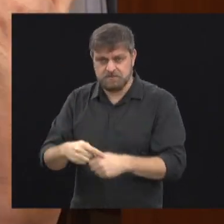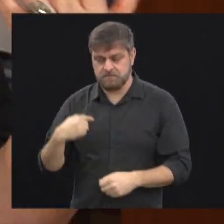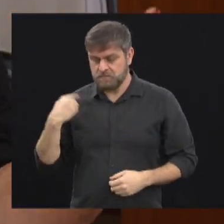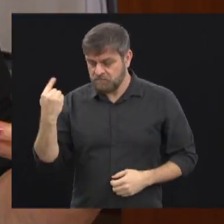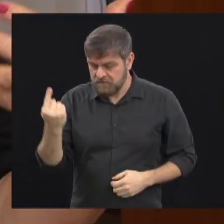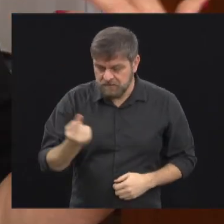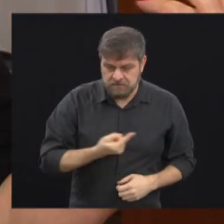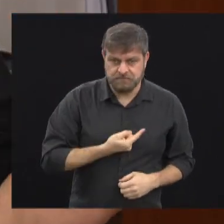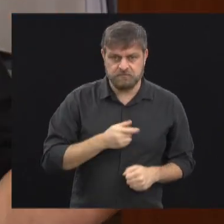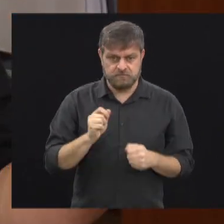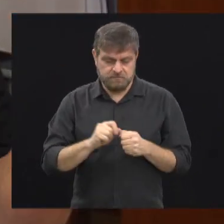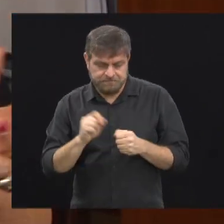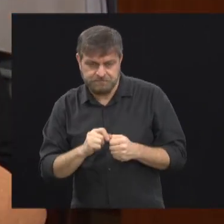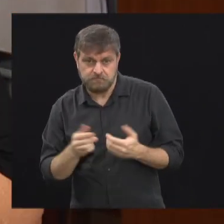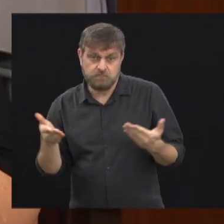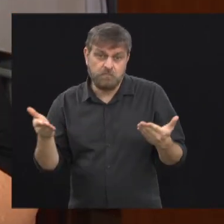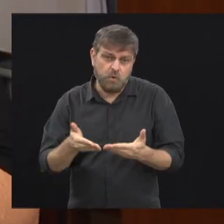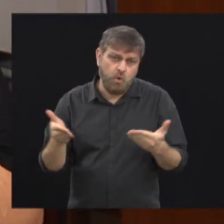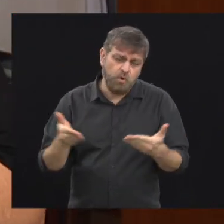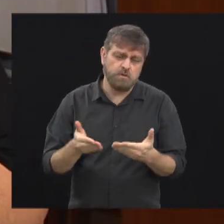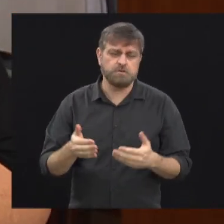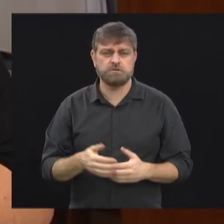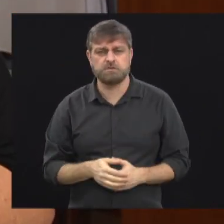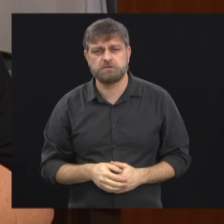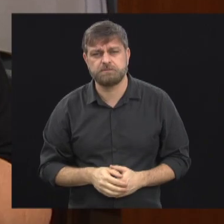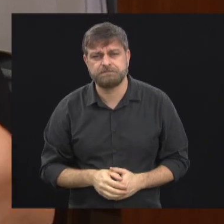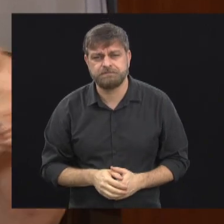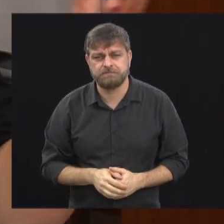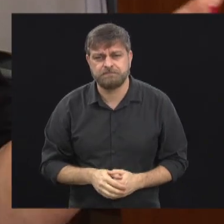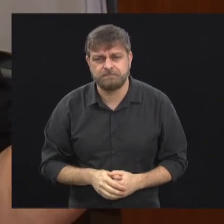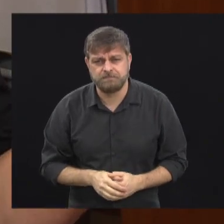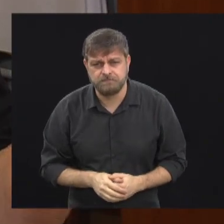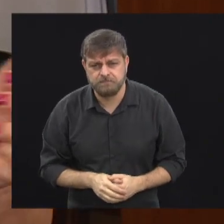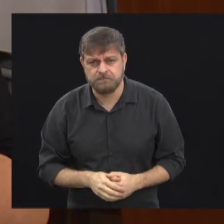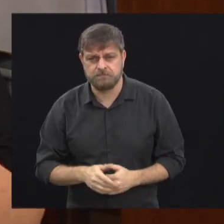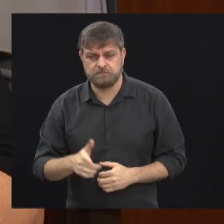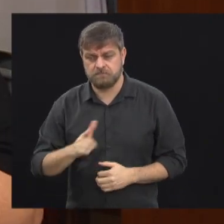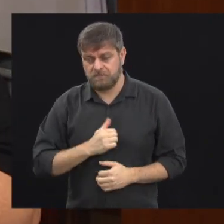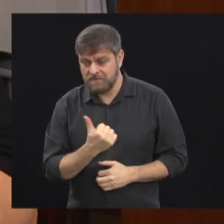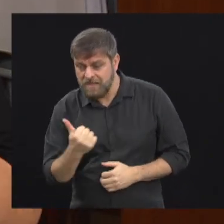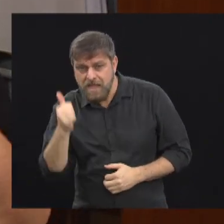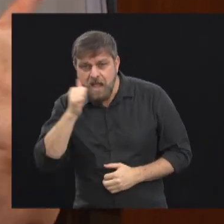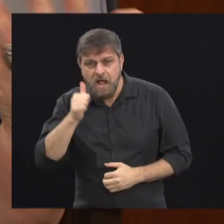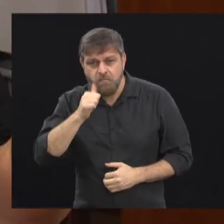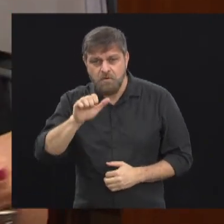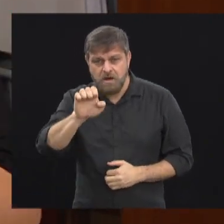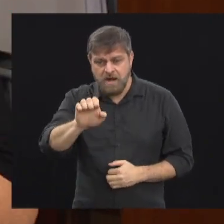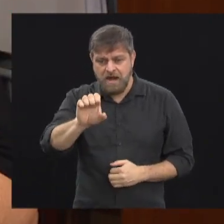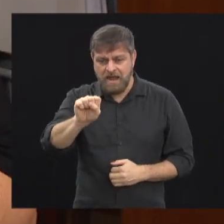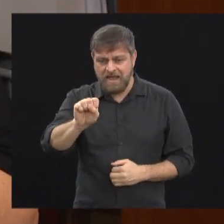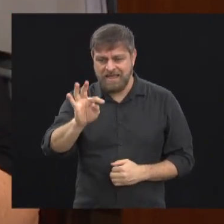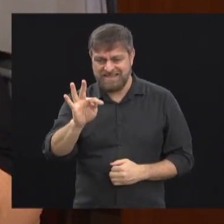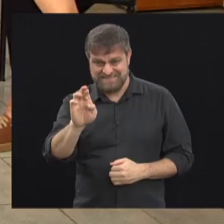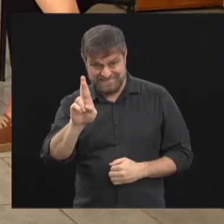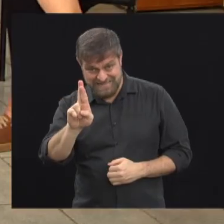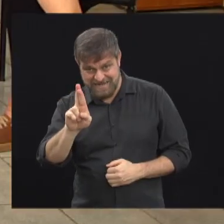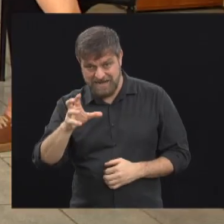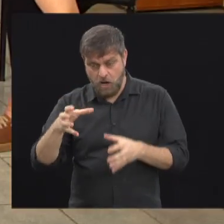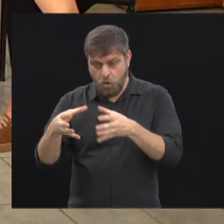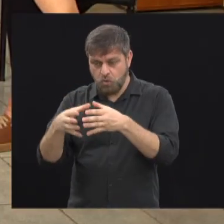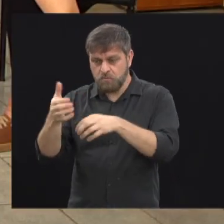gente, né, através hoje aqui da Esther, dos